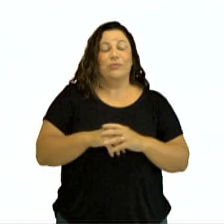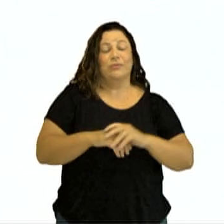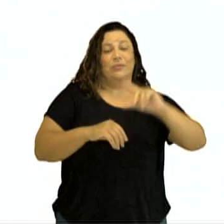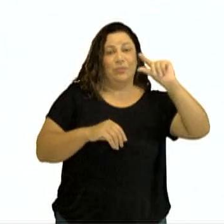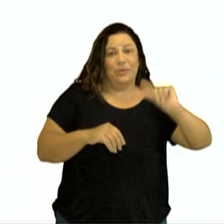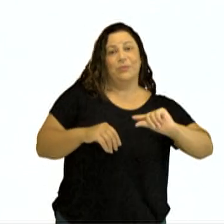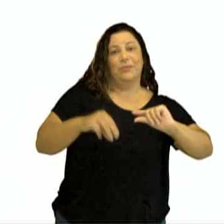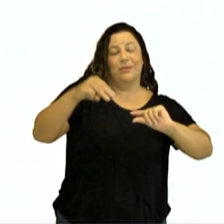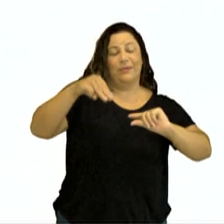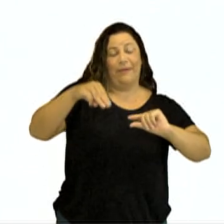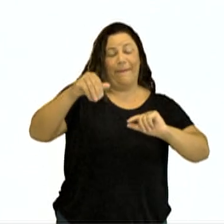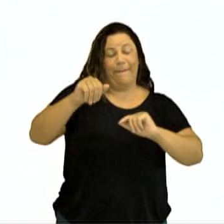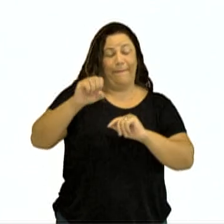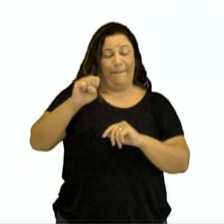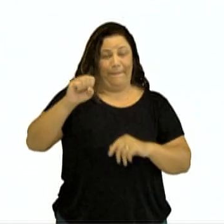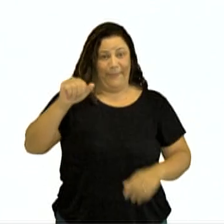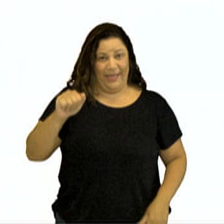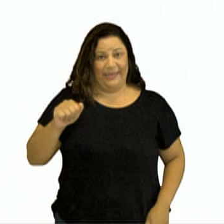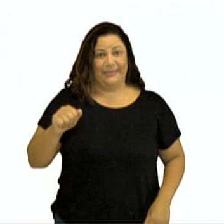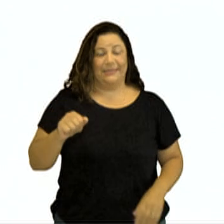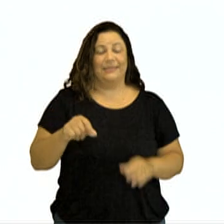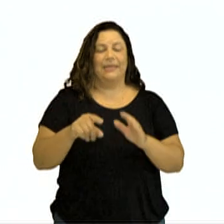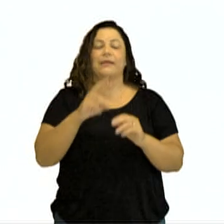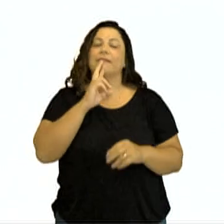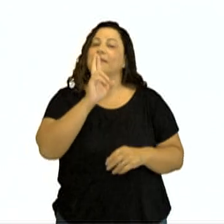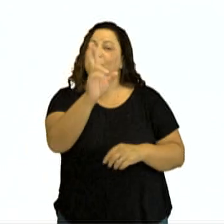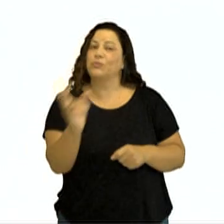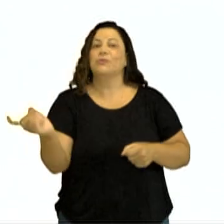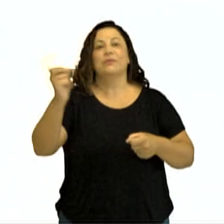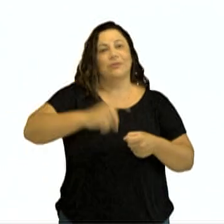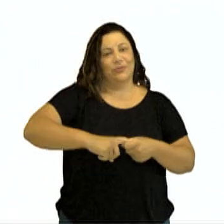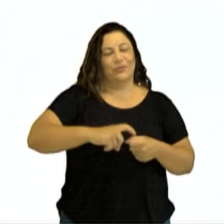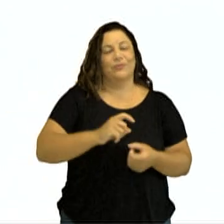Mas isso quem vai fazer são vocês. Respondam lá, eu volto em 1 minuto.